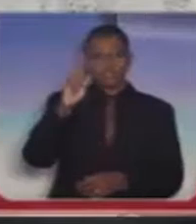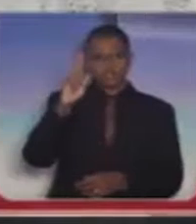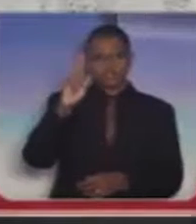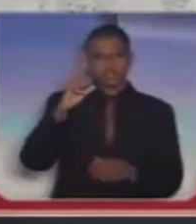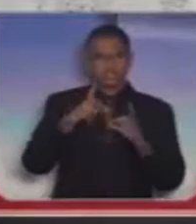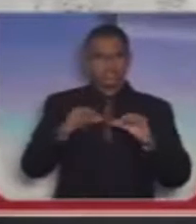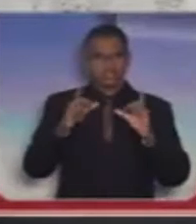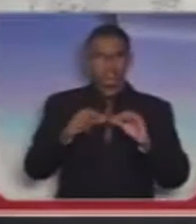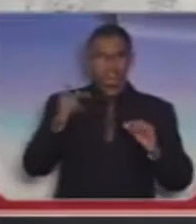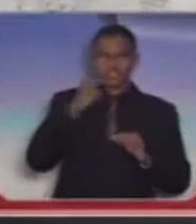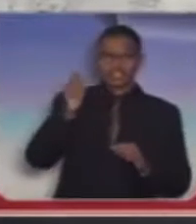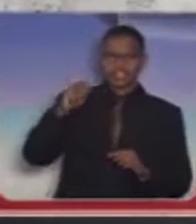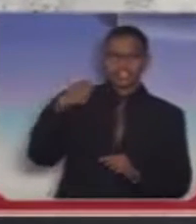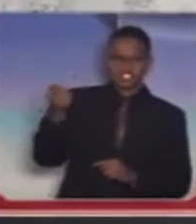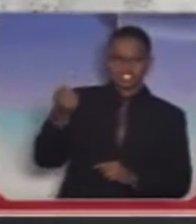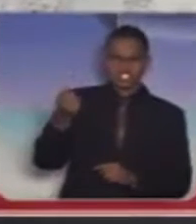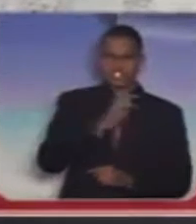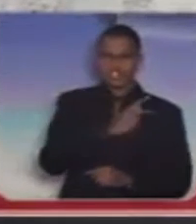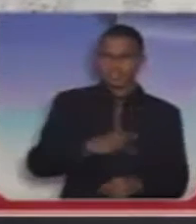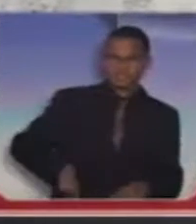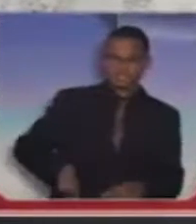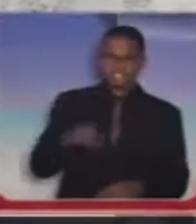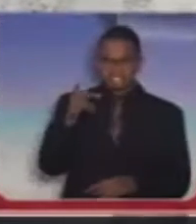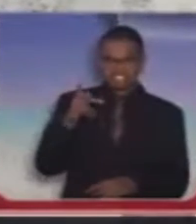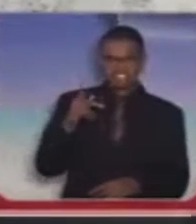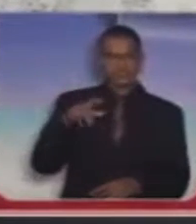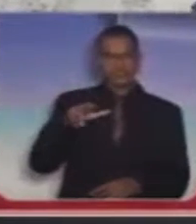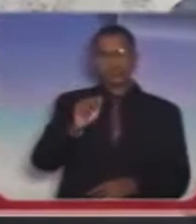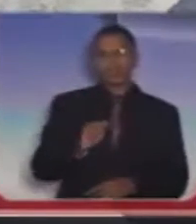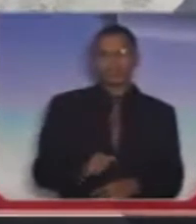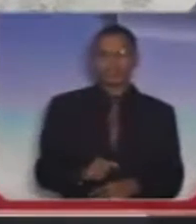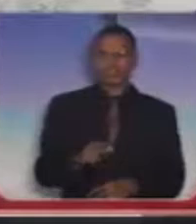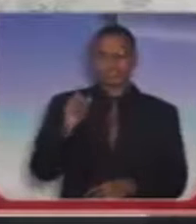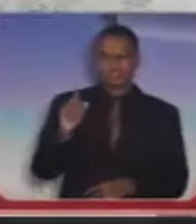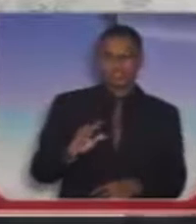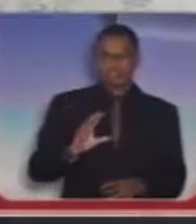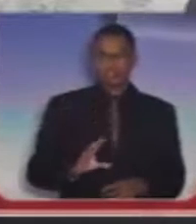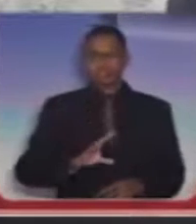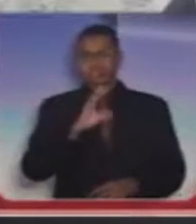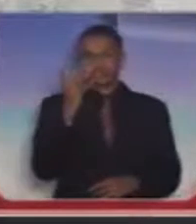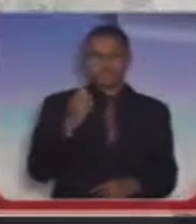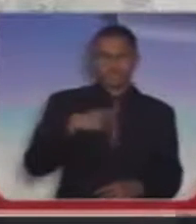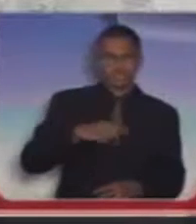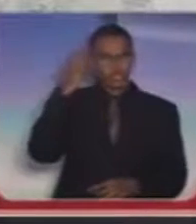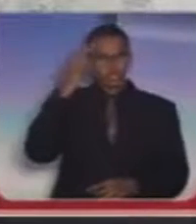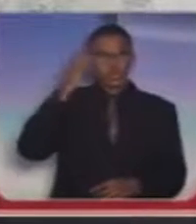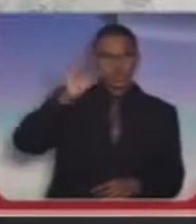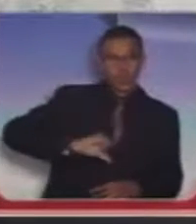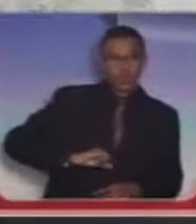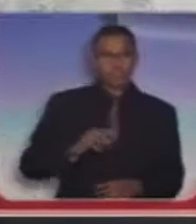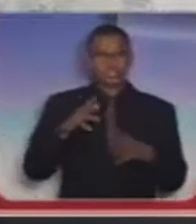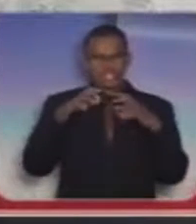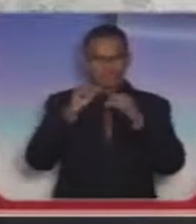que não dá nem para chamar de presidente não vou chamar jamais de presidente e esse foi um espasmo é um pesadelo que passou numa noite